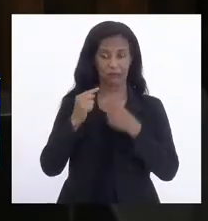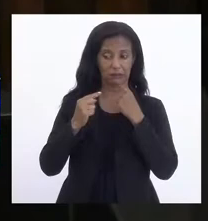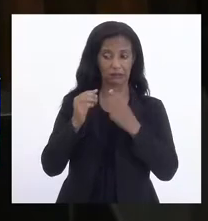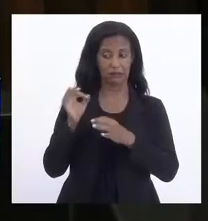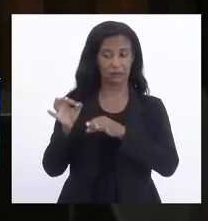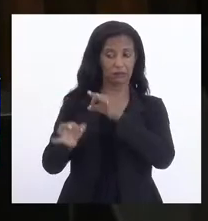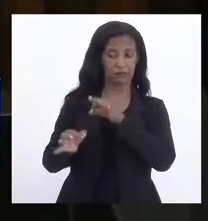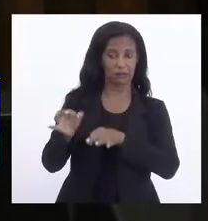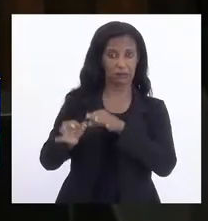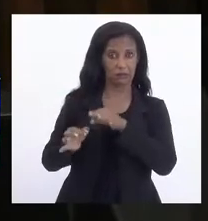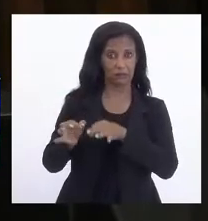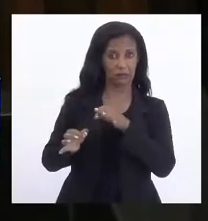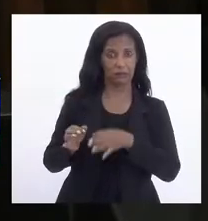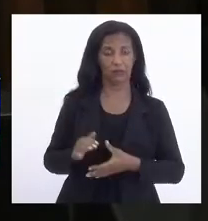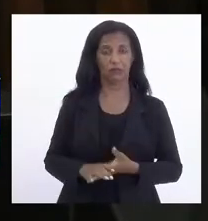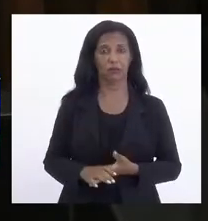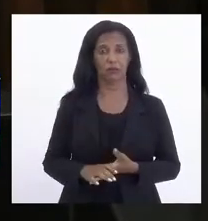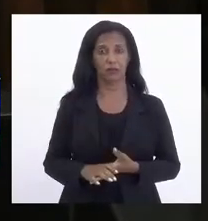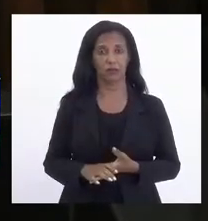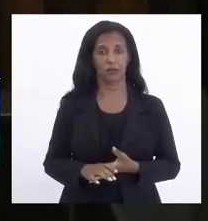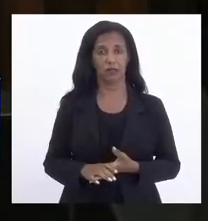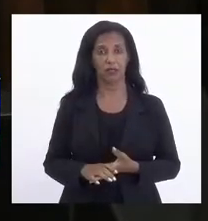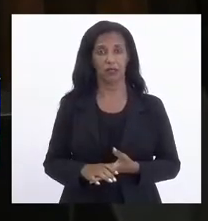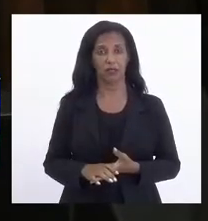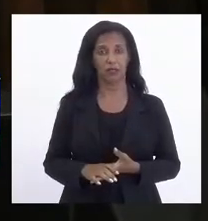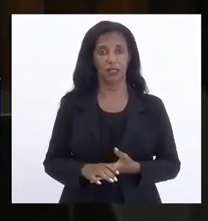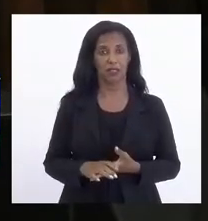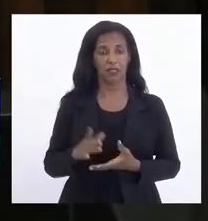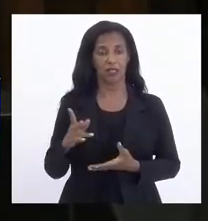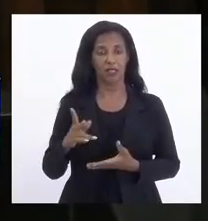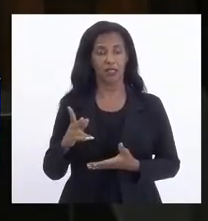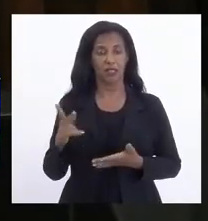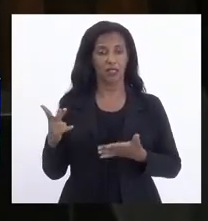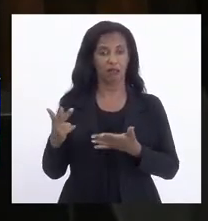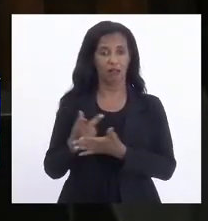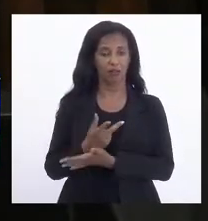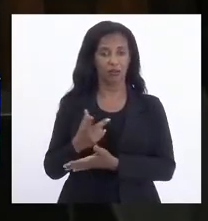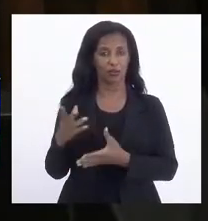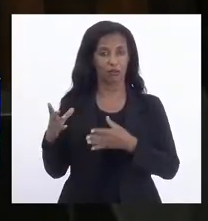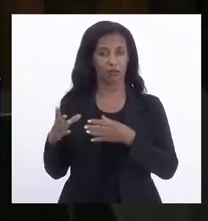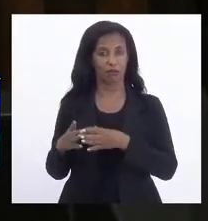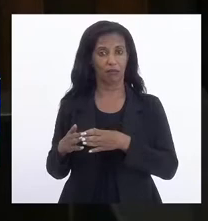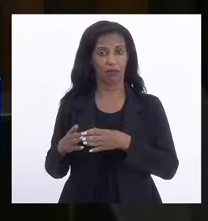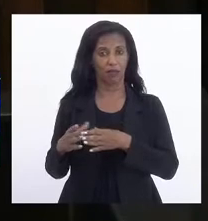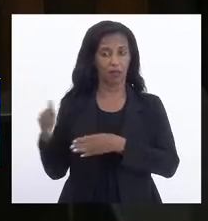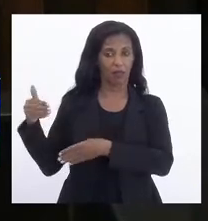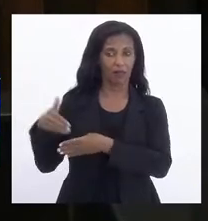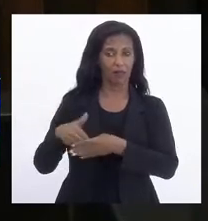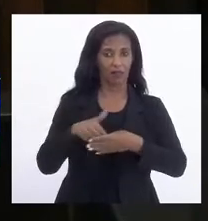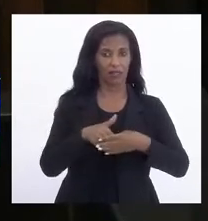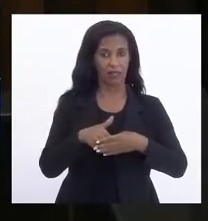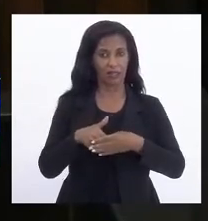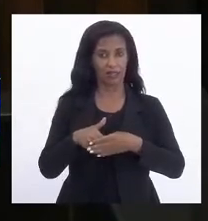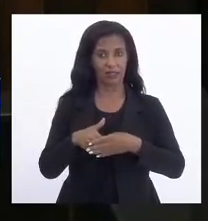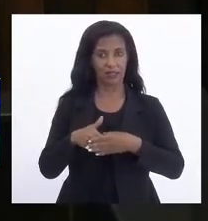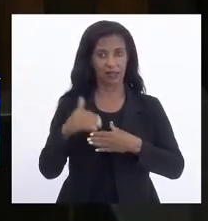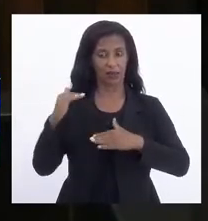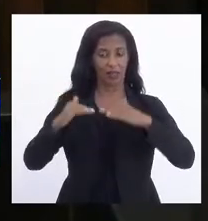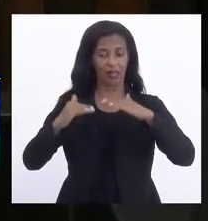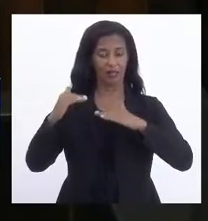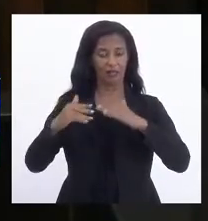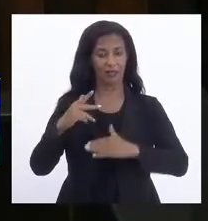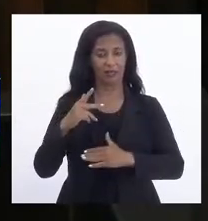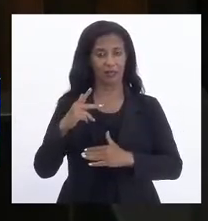jurídica e de uma campanha que se avizinha a nível presidencial e, quiçá, a